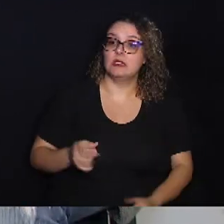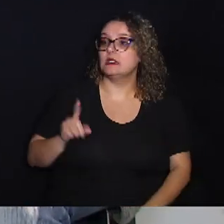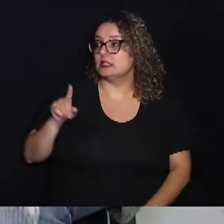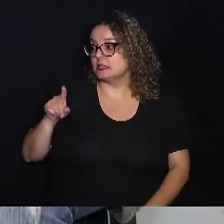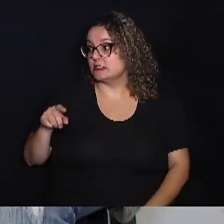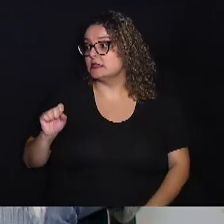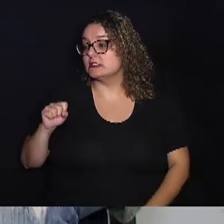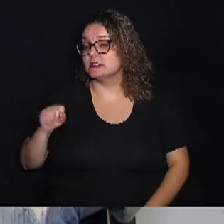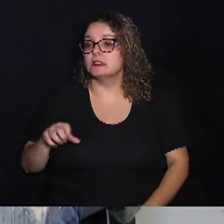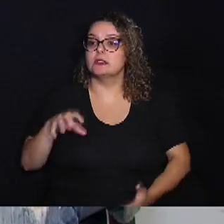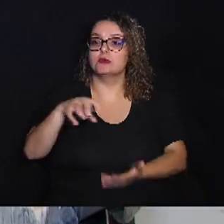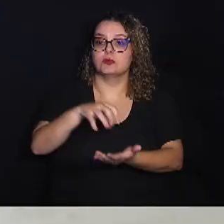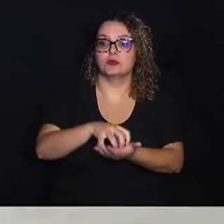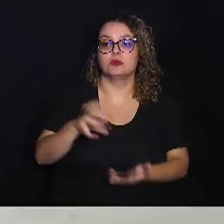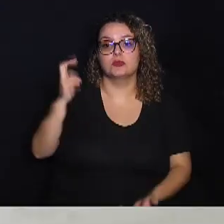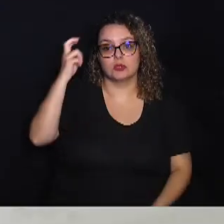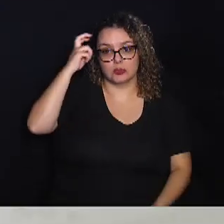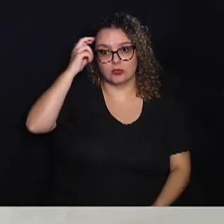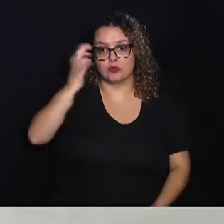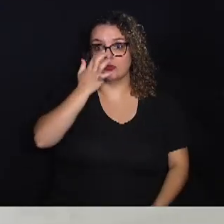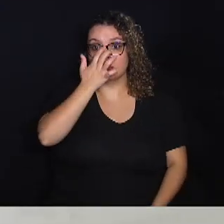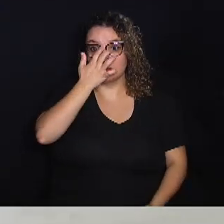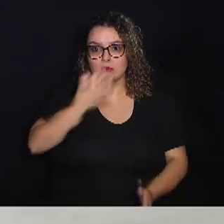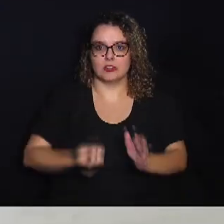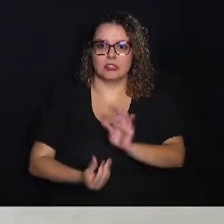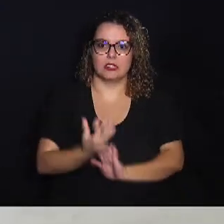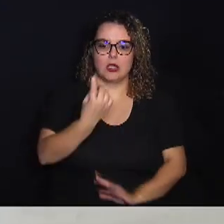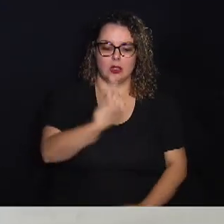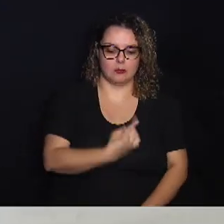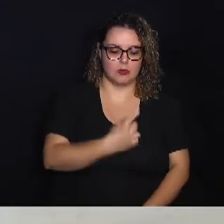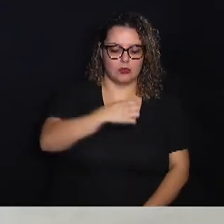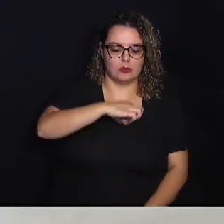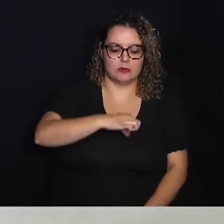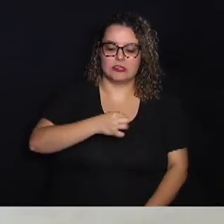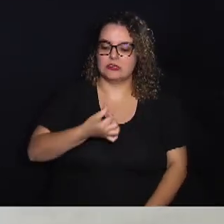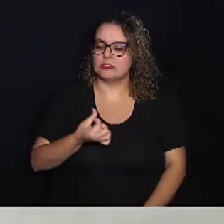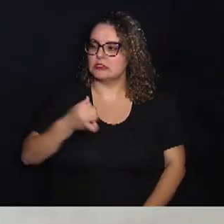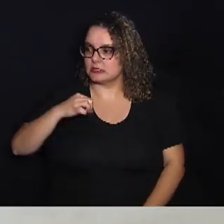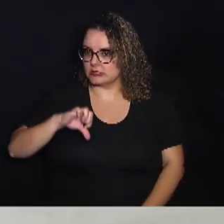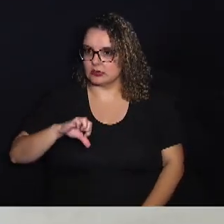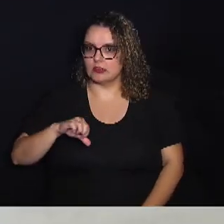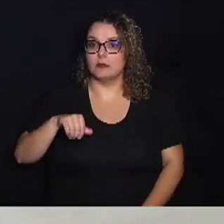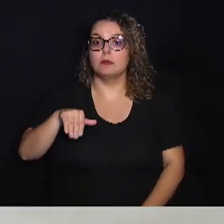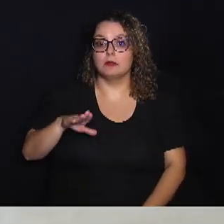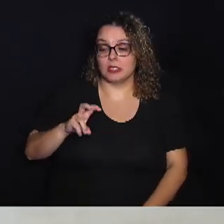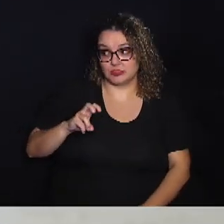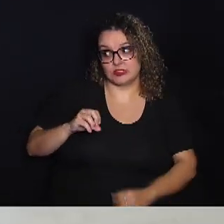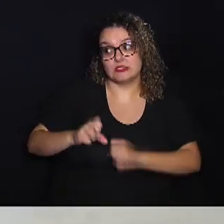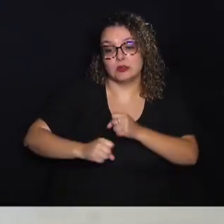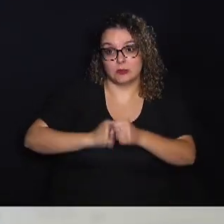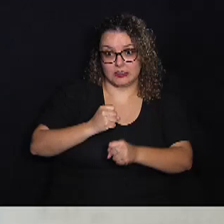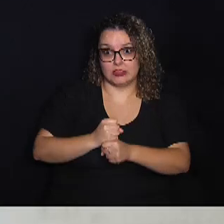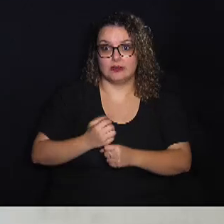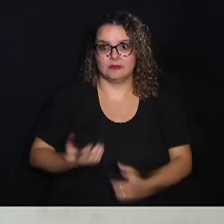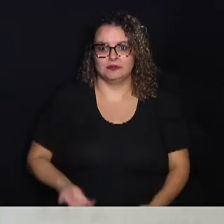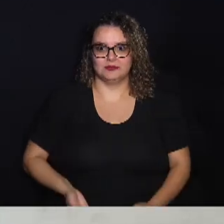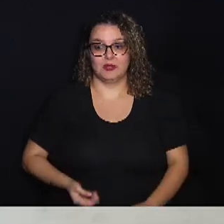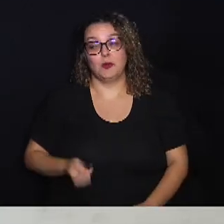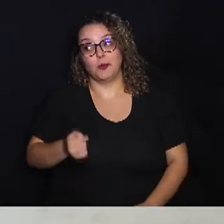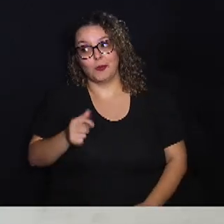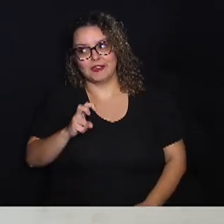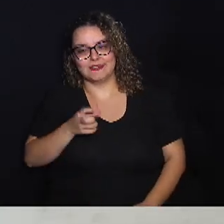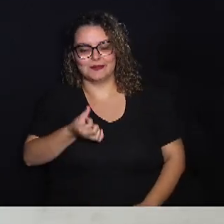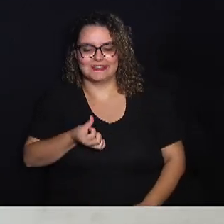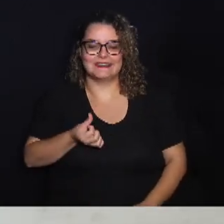O Centro Cultural, ele foi criado em 1969, né? Então tem mais de 50 anos, estamos indo aí para 56